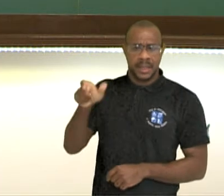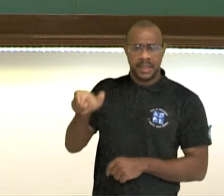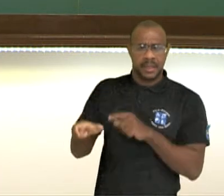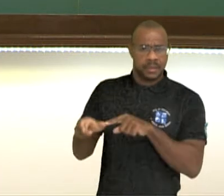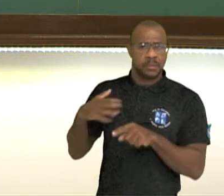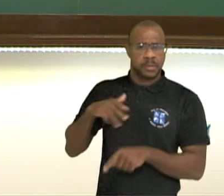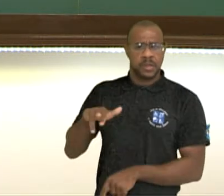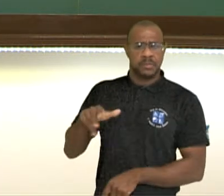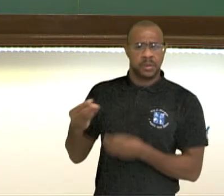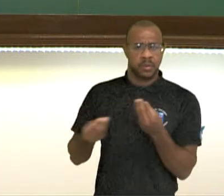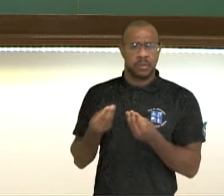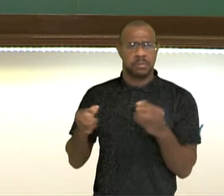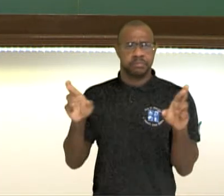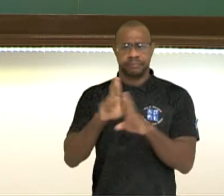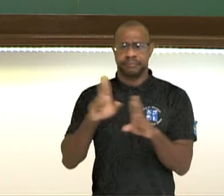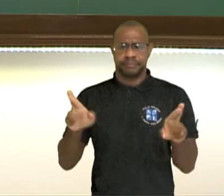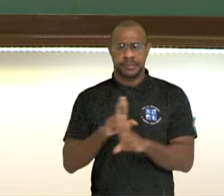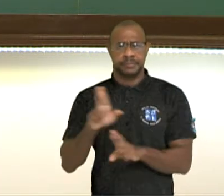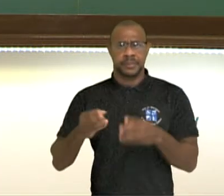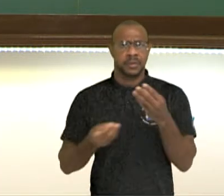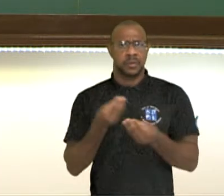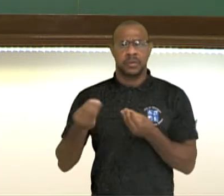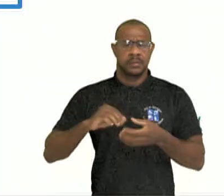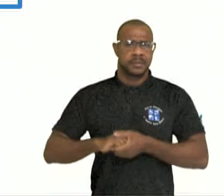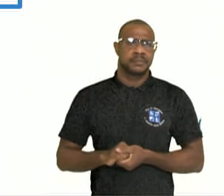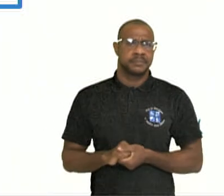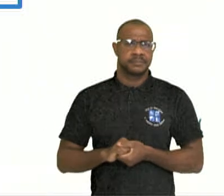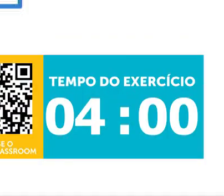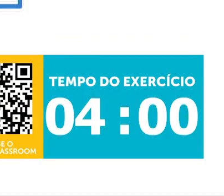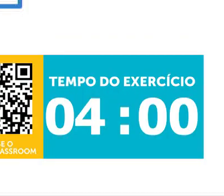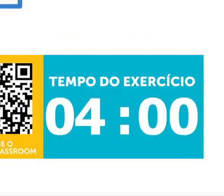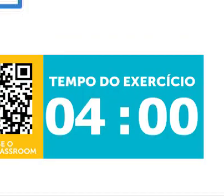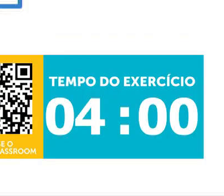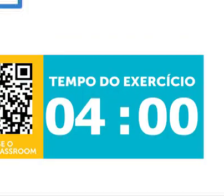relações familiares e ver quem é quem e logo traga a resposta.